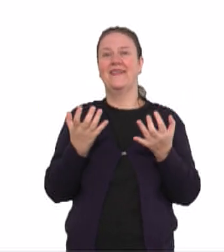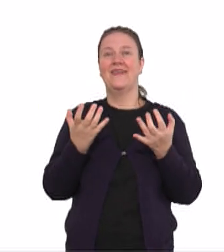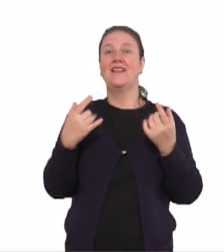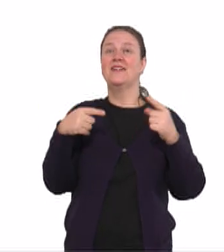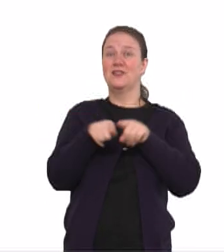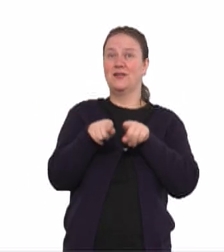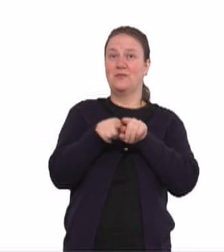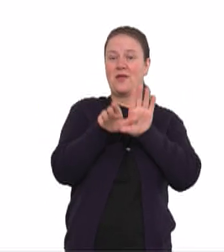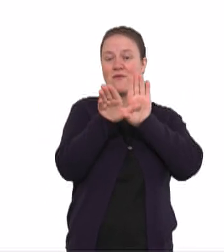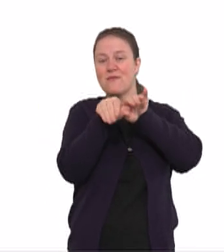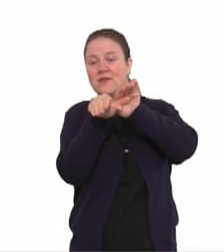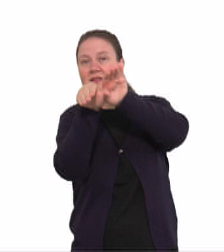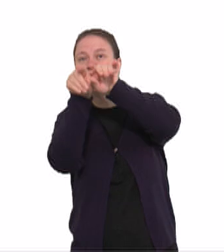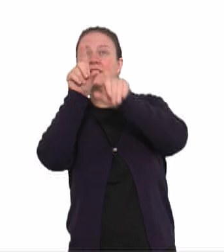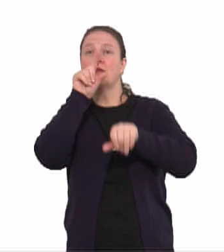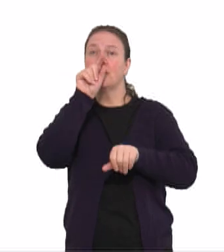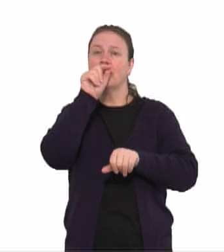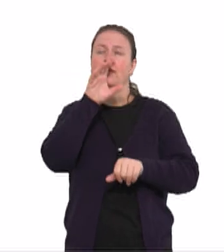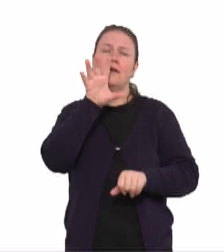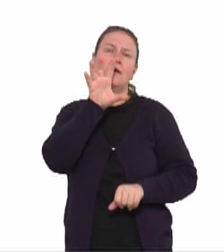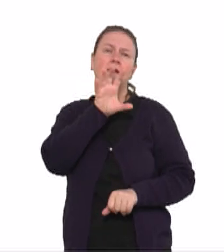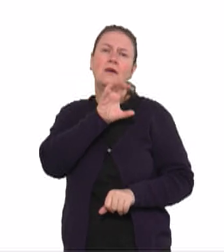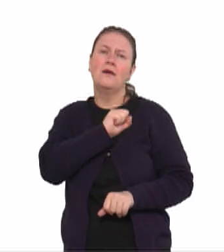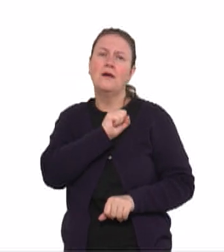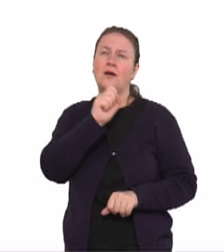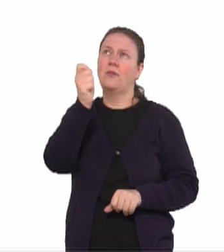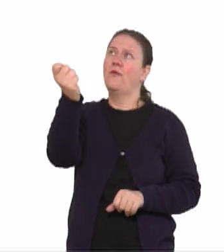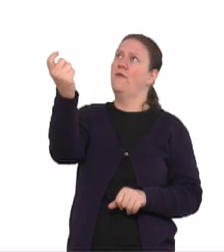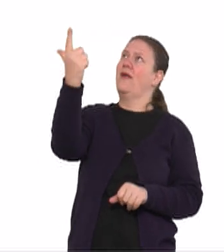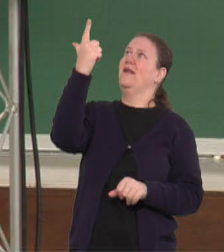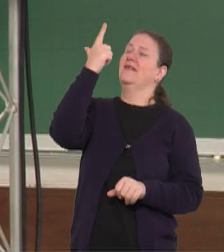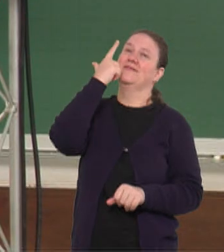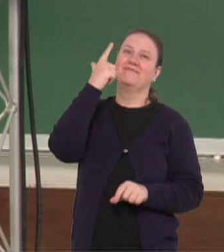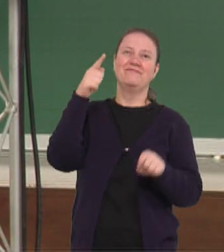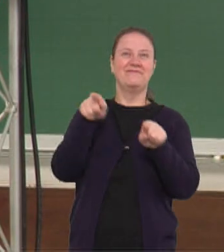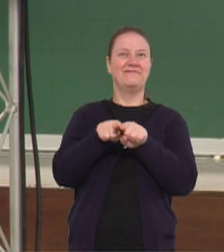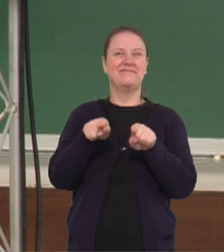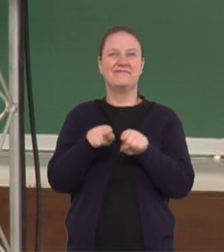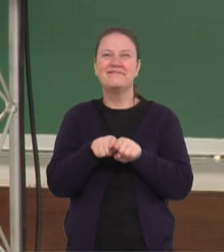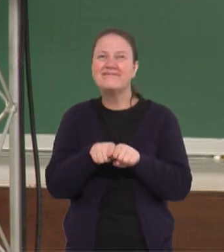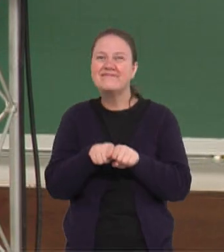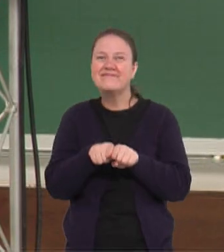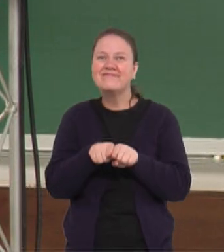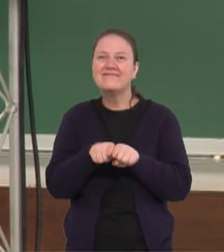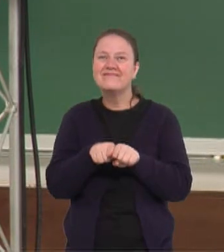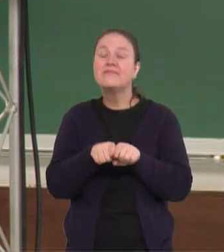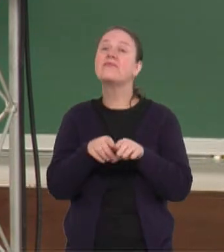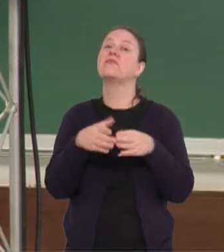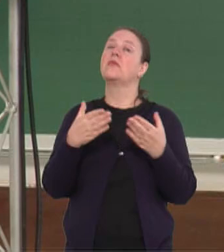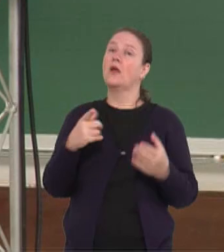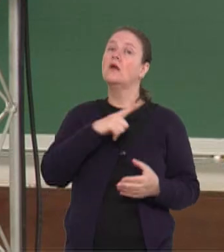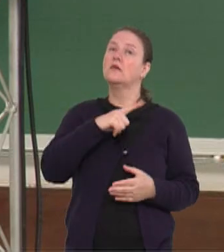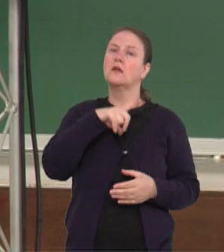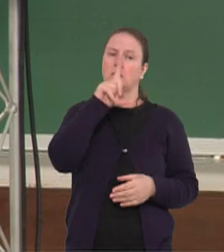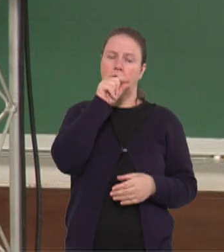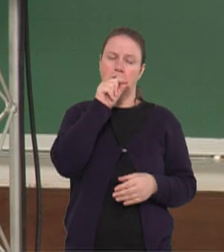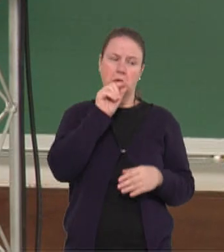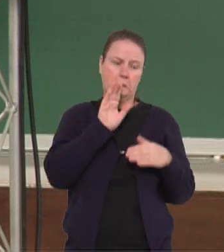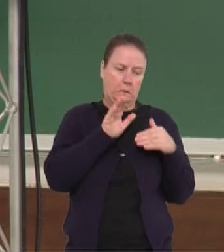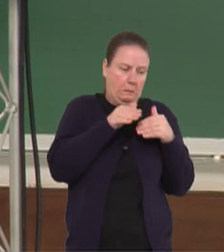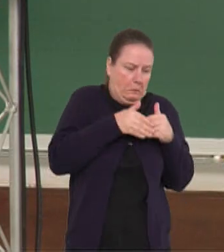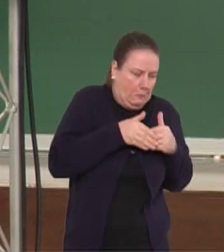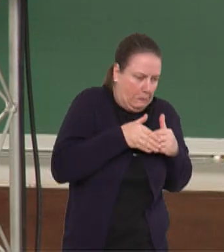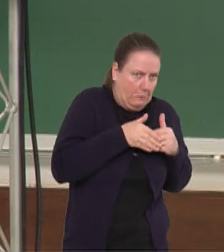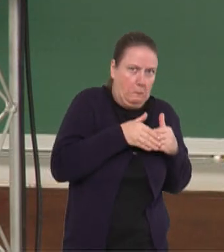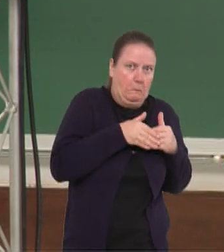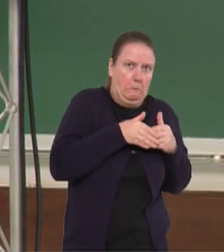do verão. Tem que saber. Tem pássaros que ficam recolhidos. Tem pássaros que não se incomodam